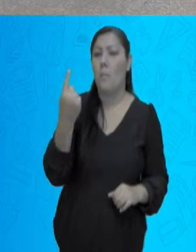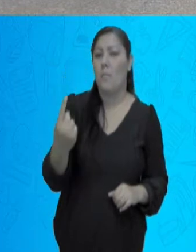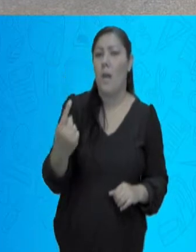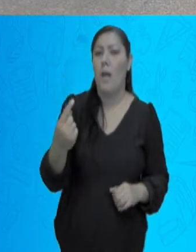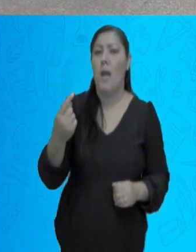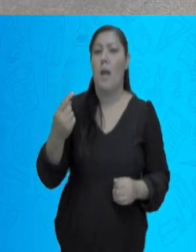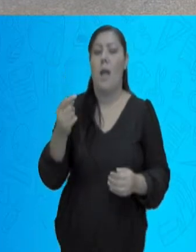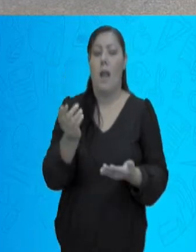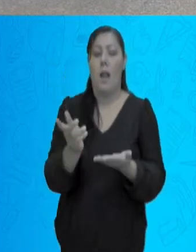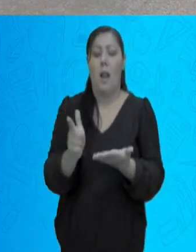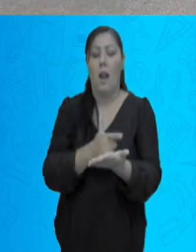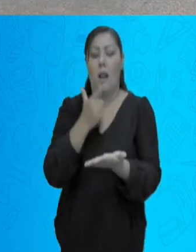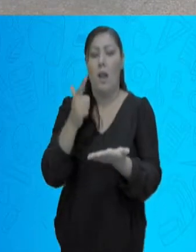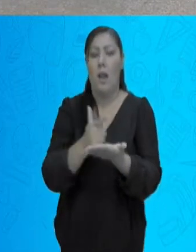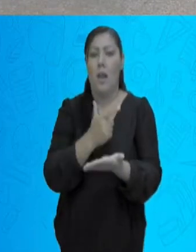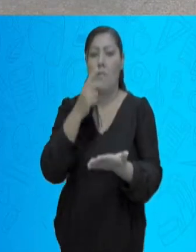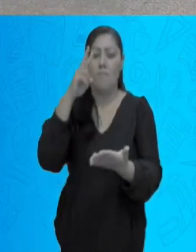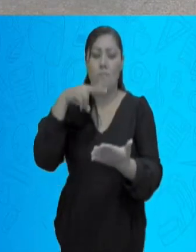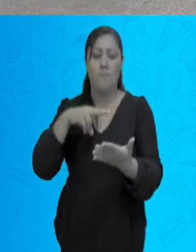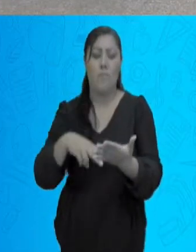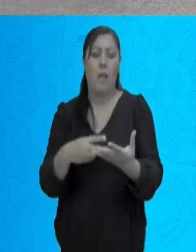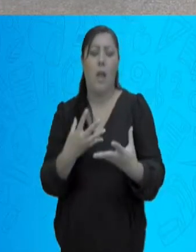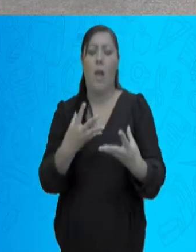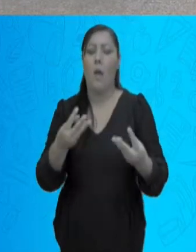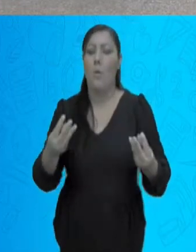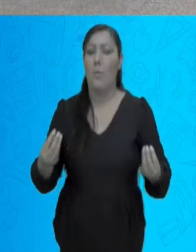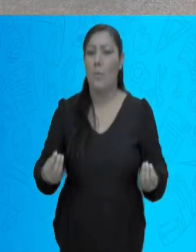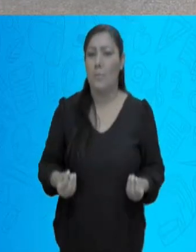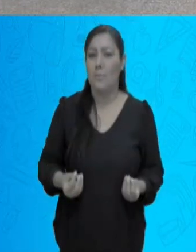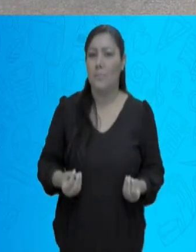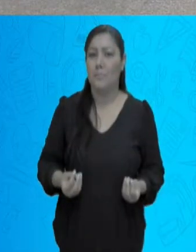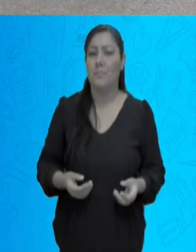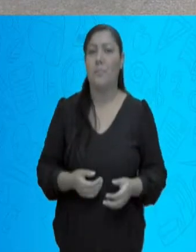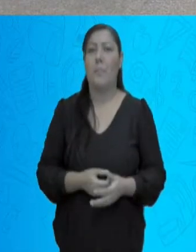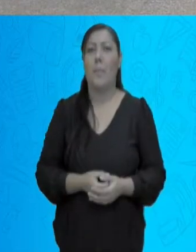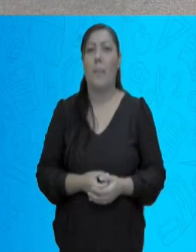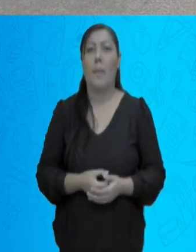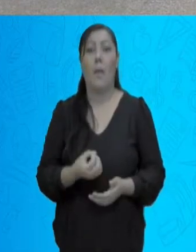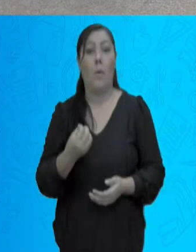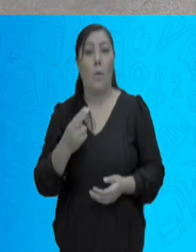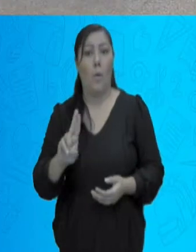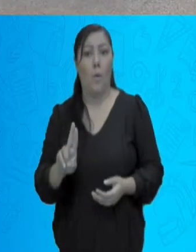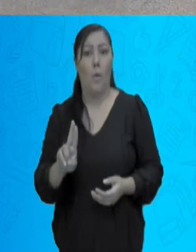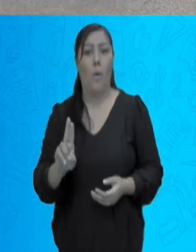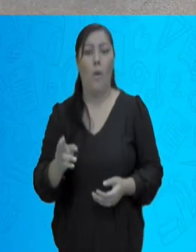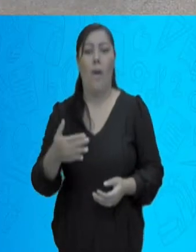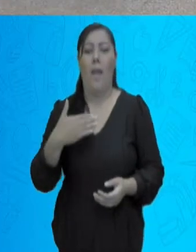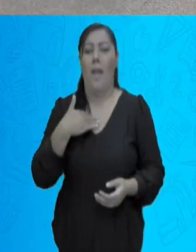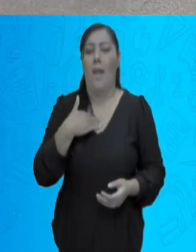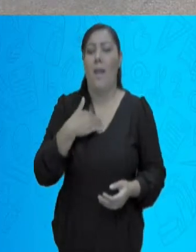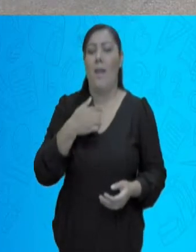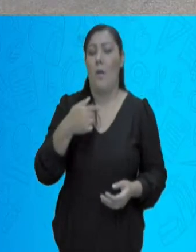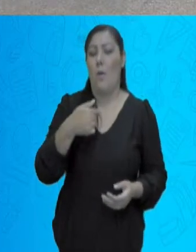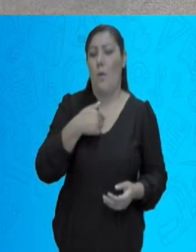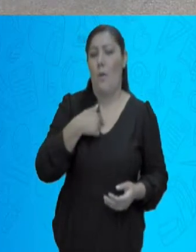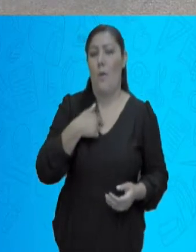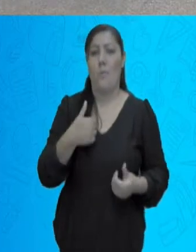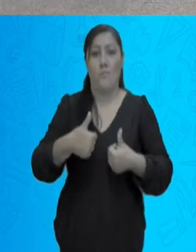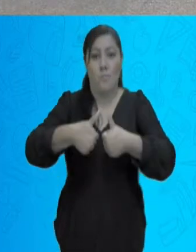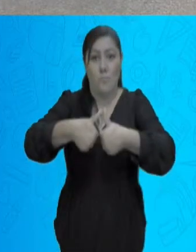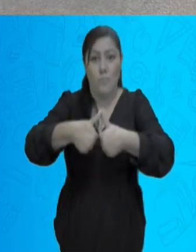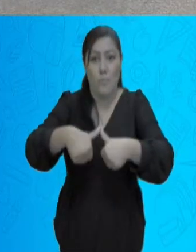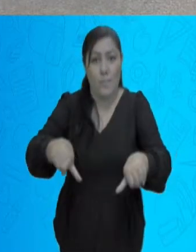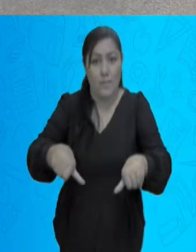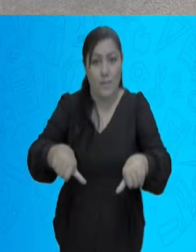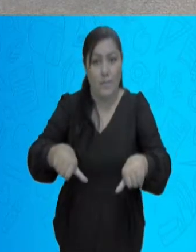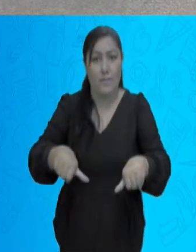algo. Eu estou animada. Representa estou um estado,